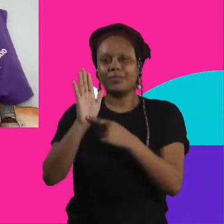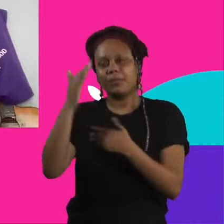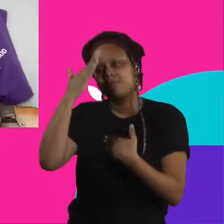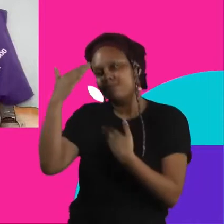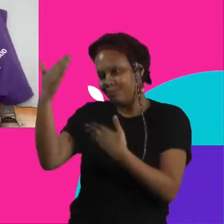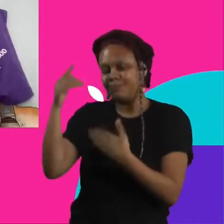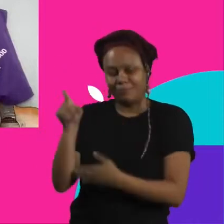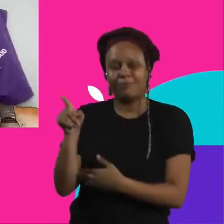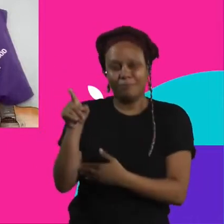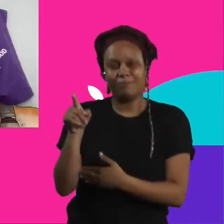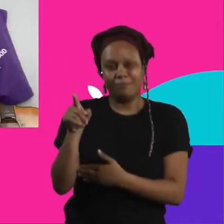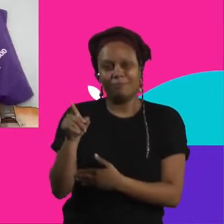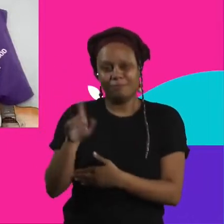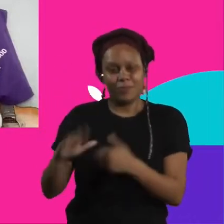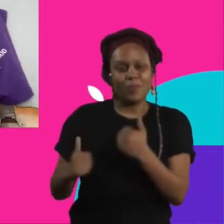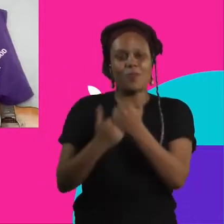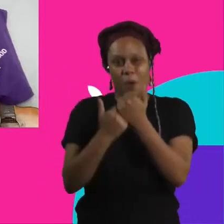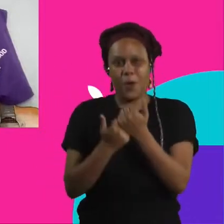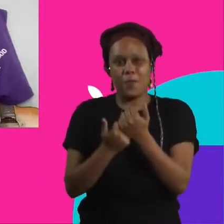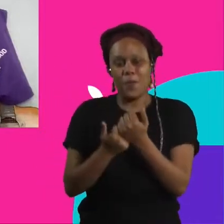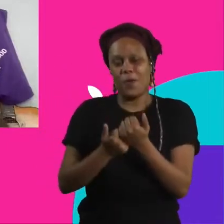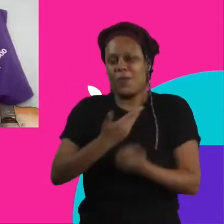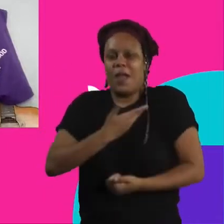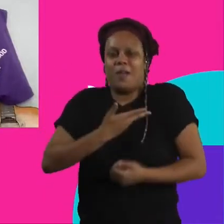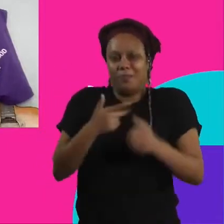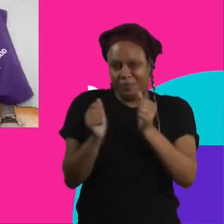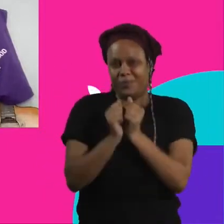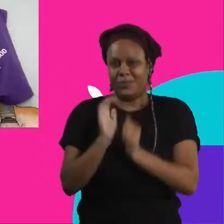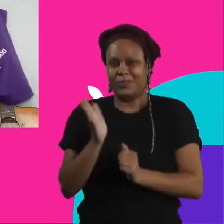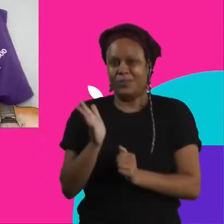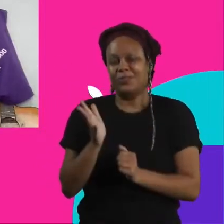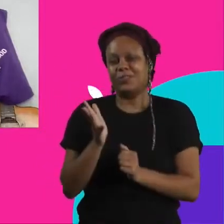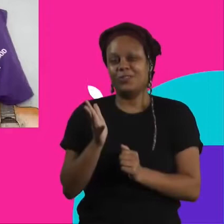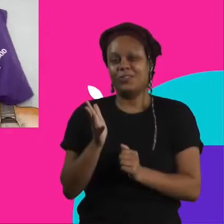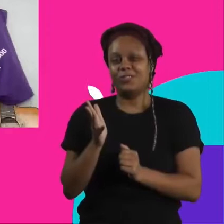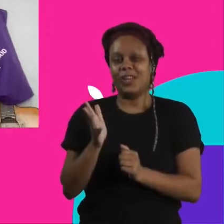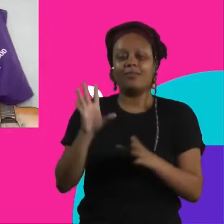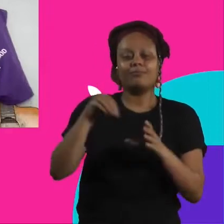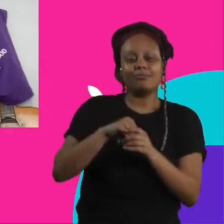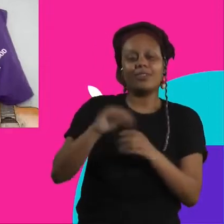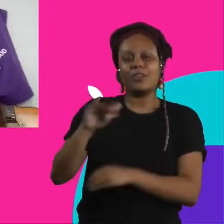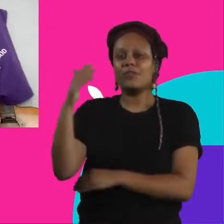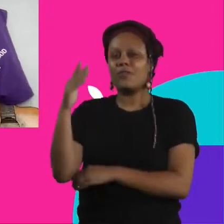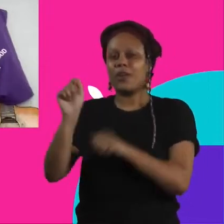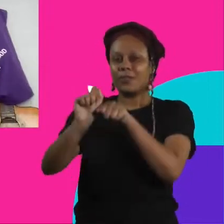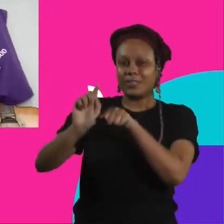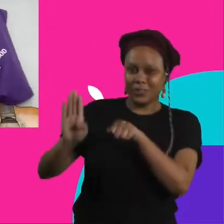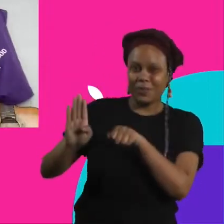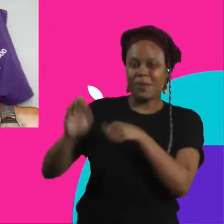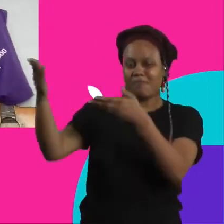por todos esses anos de amizade aí e relação dentro e fora do SGB.